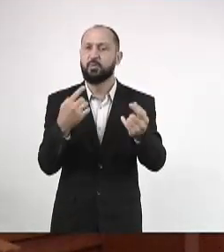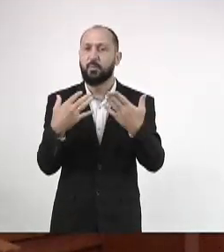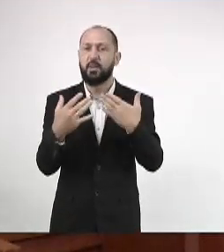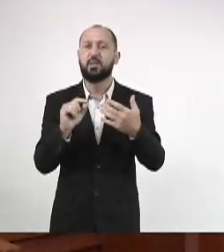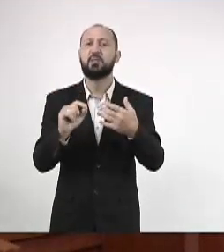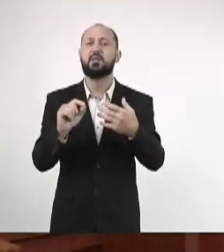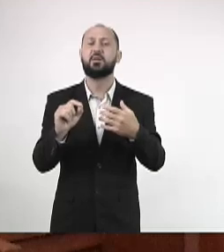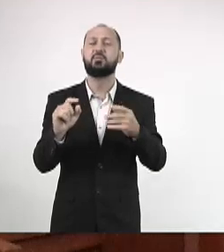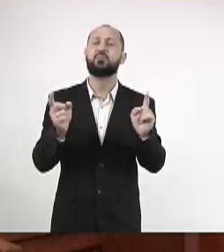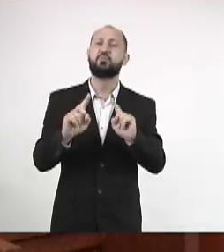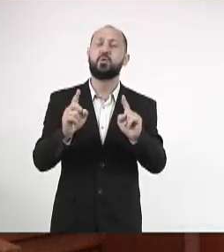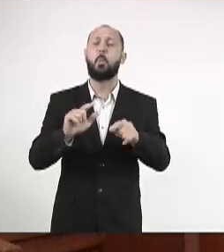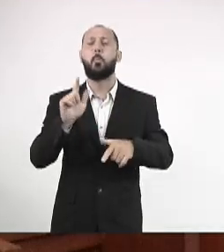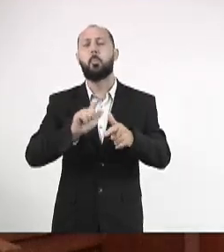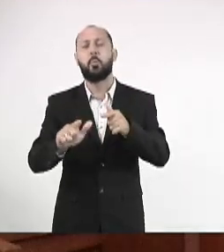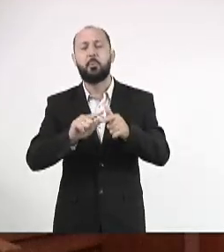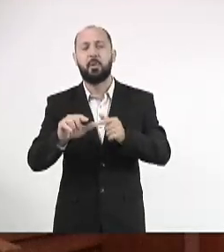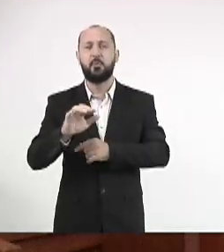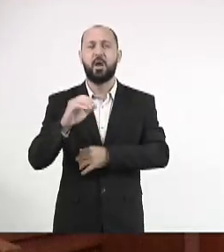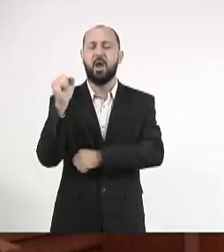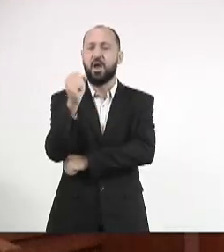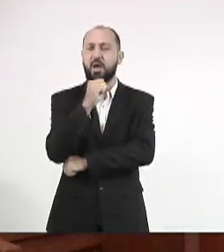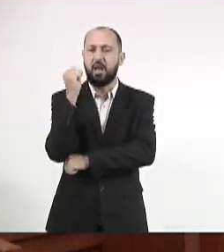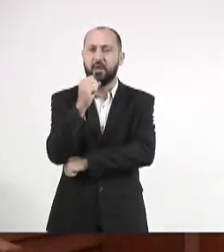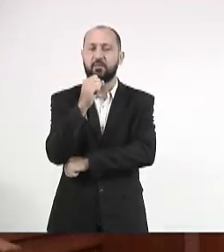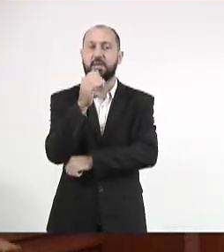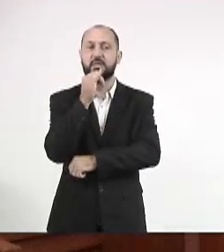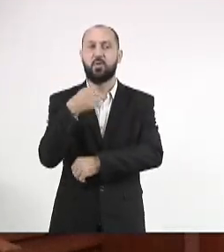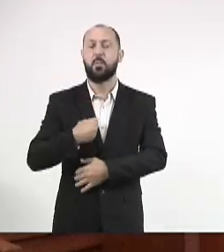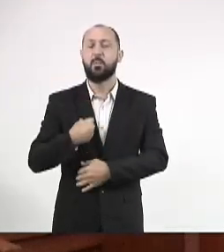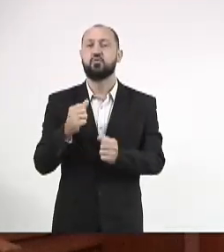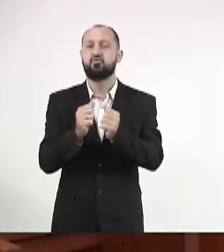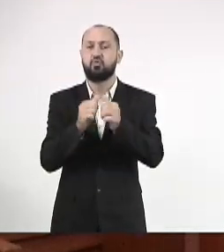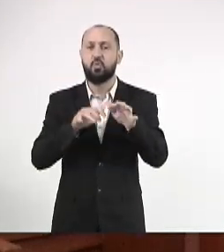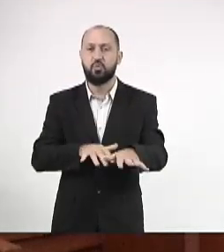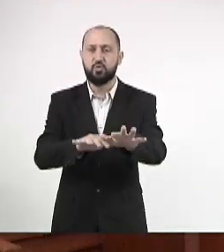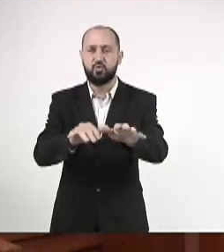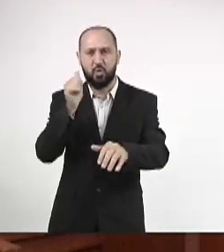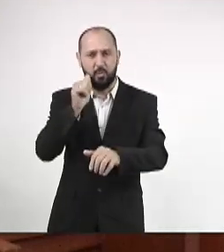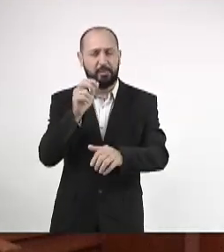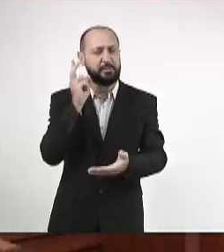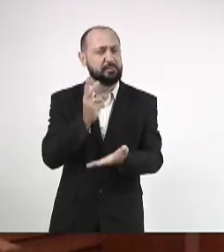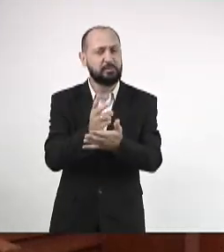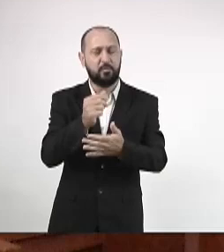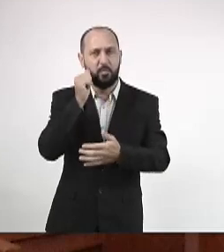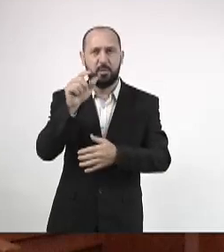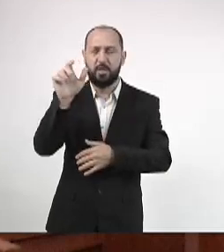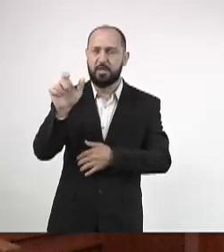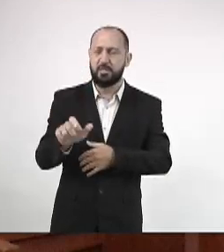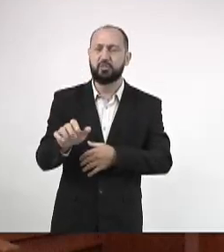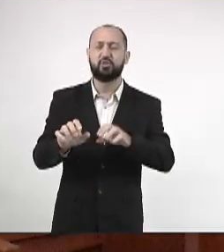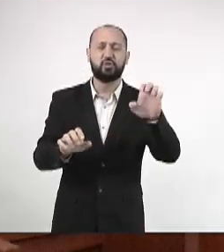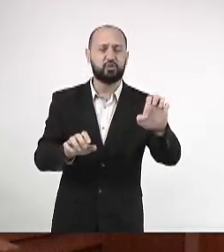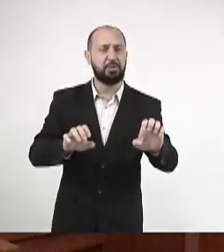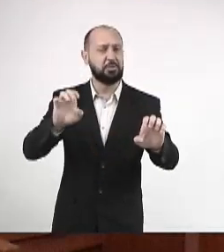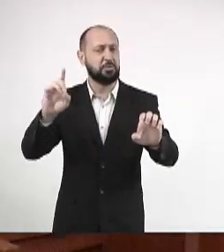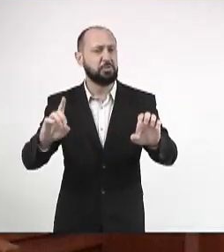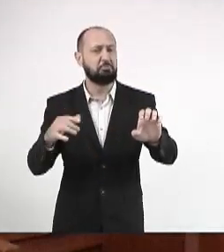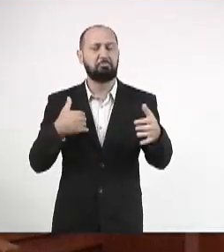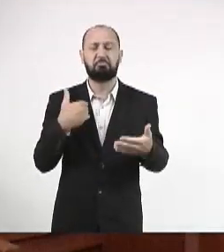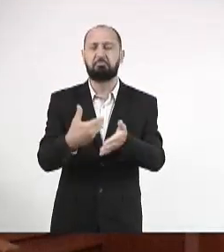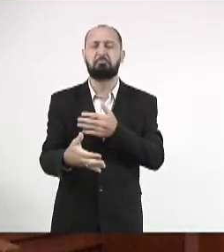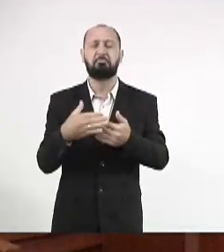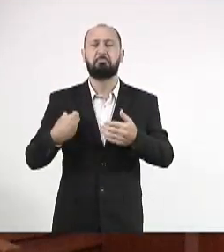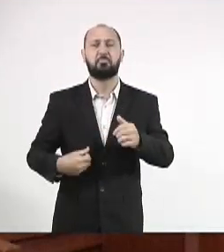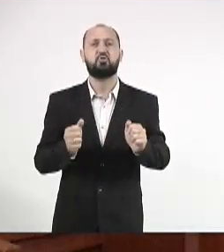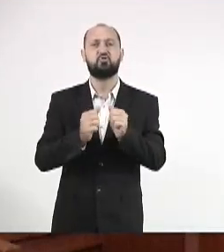foi um grande problema, inclusive eu que participo dos movimentos de mulheres, sempre teve mulheres de esquerda e de direita que estiveram fazendo